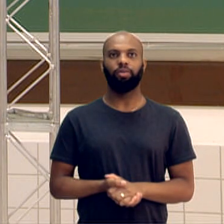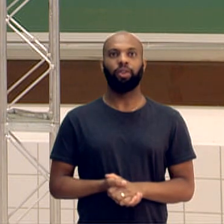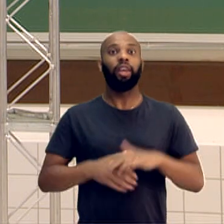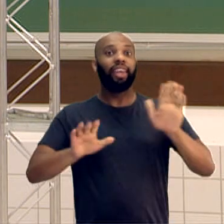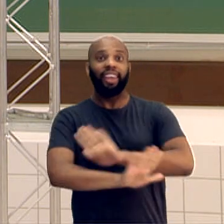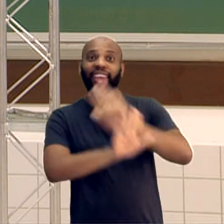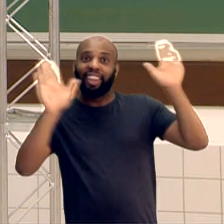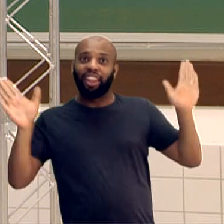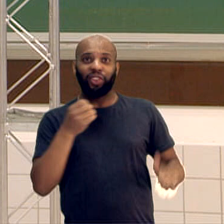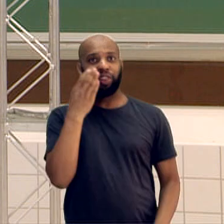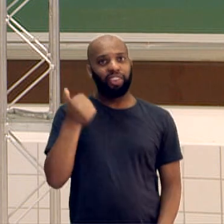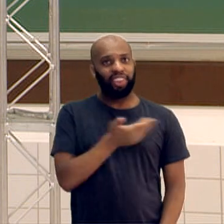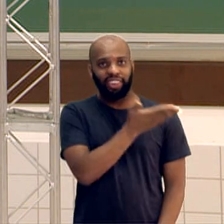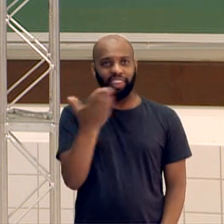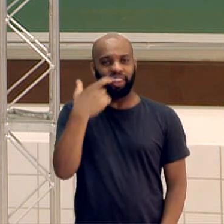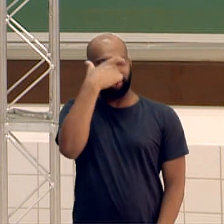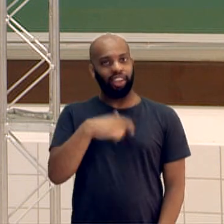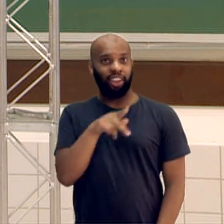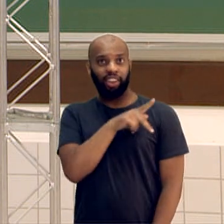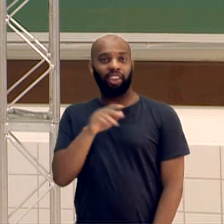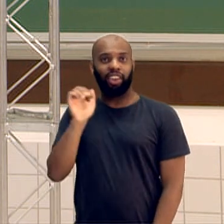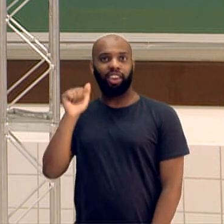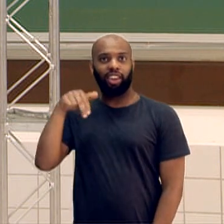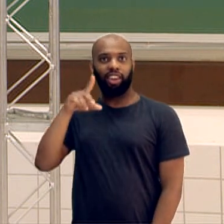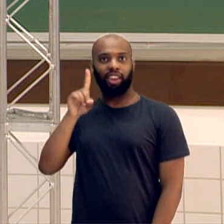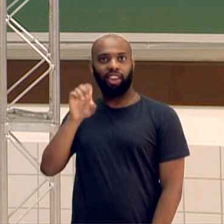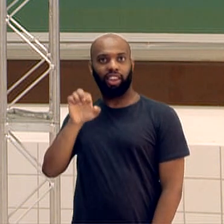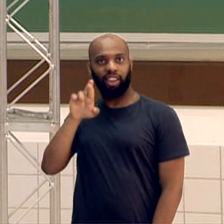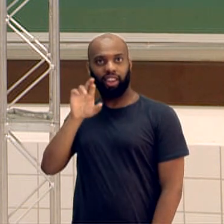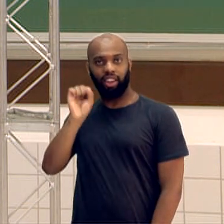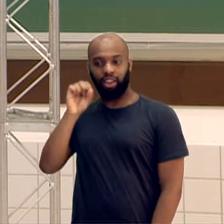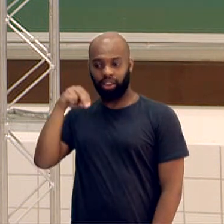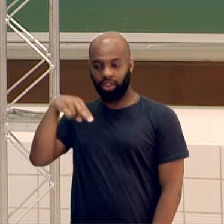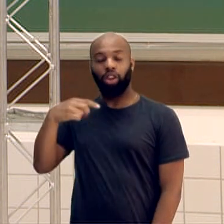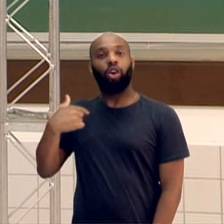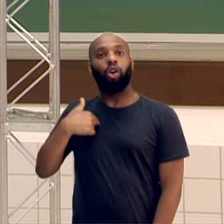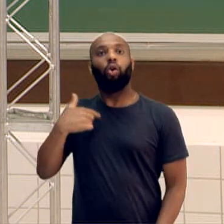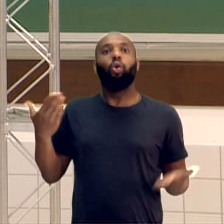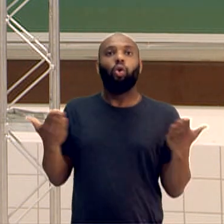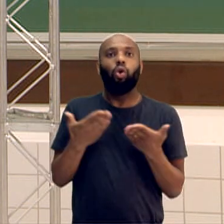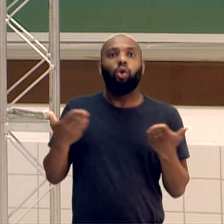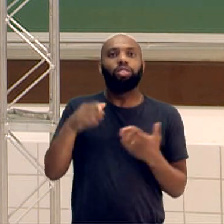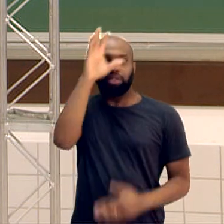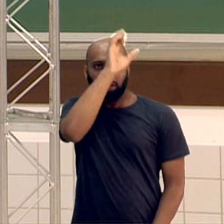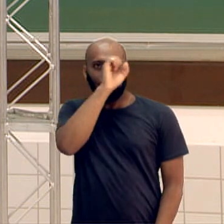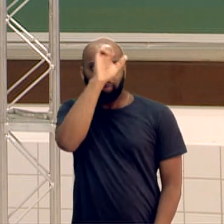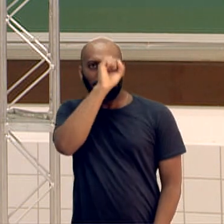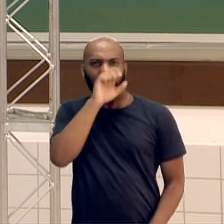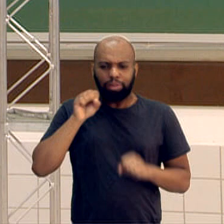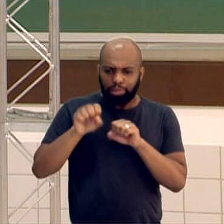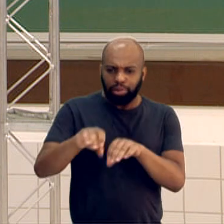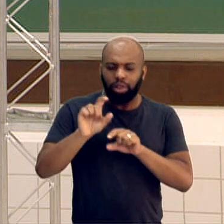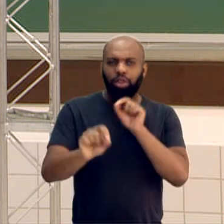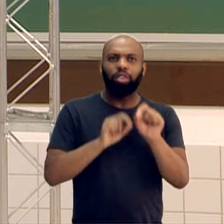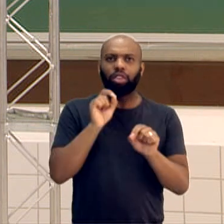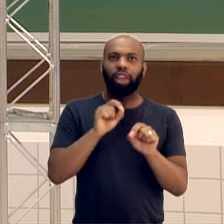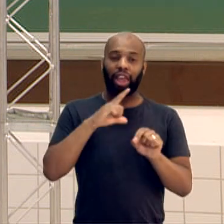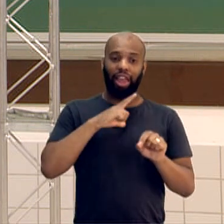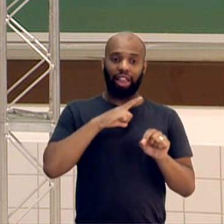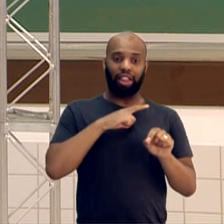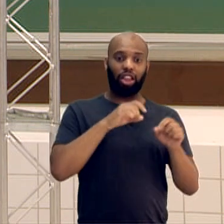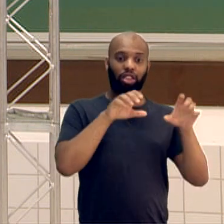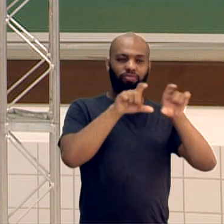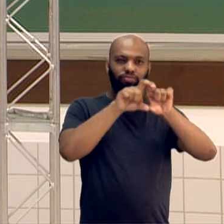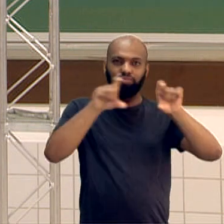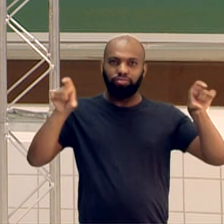E aí, pessoal, tudo bem? Eu sou o professor Anderson Oliveira e hoje nós vamos aprender um pouquinho sobre operações com radicais. É